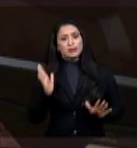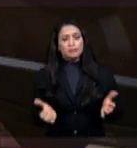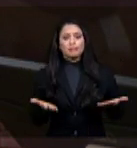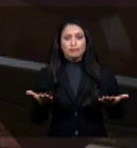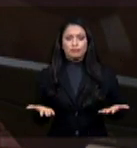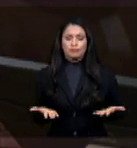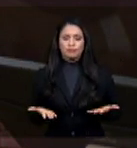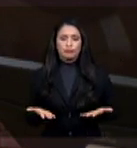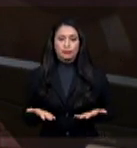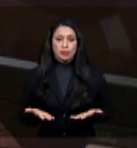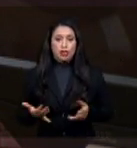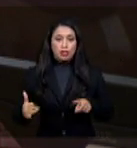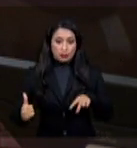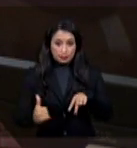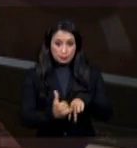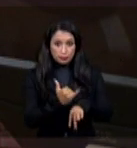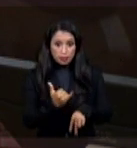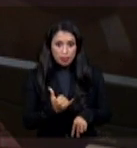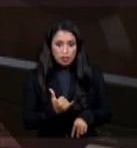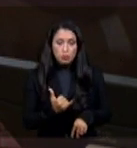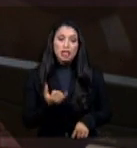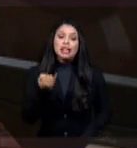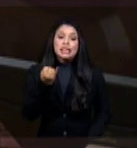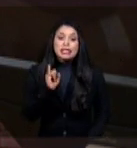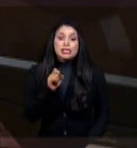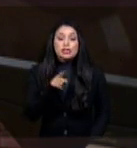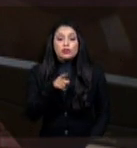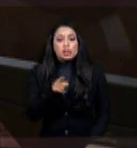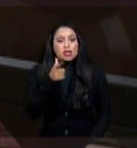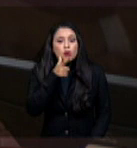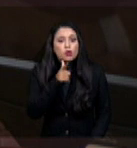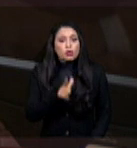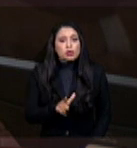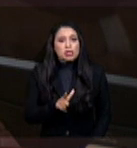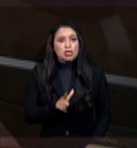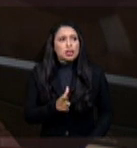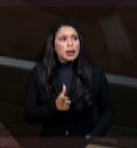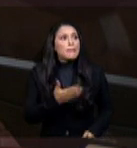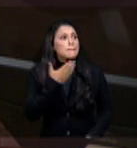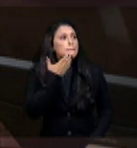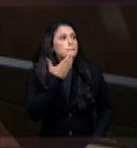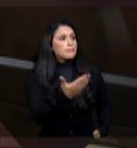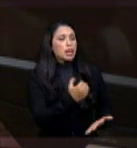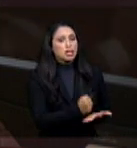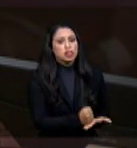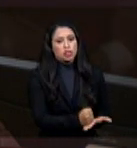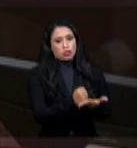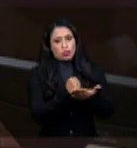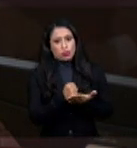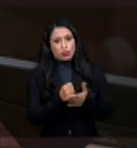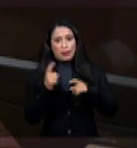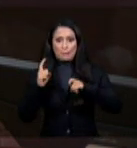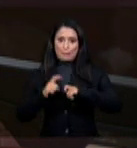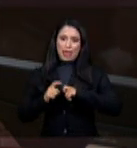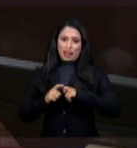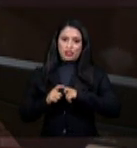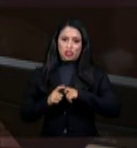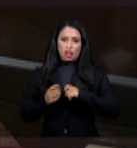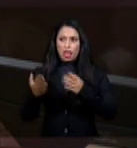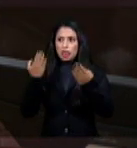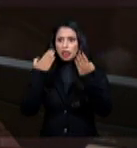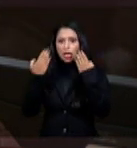minha mensagem para as vítimas, se conseguir pelo menos buscar alguma ajuda médica,